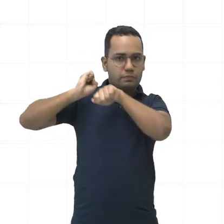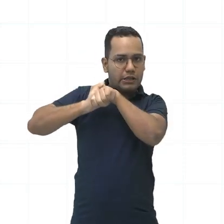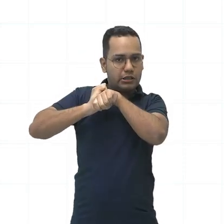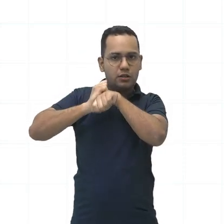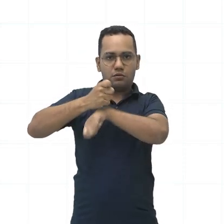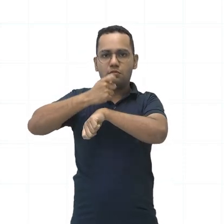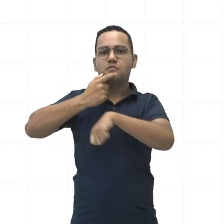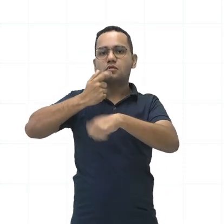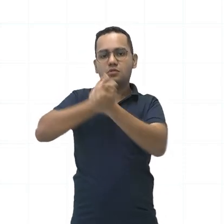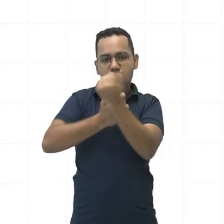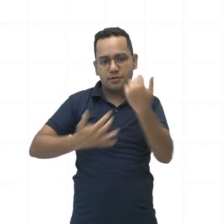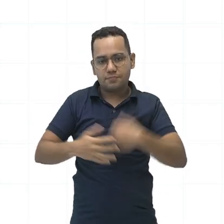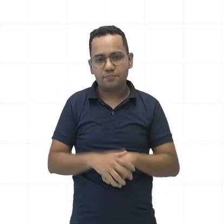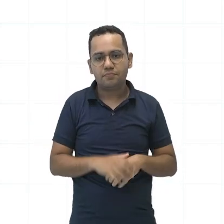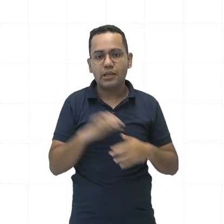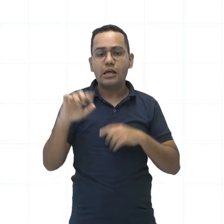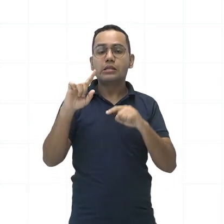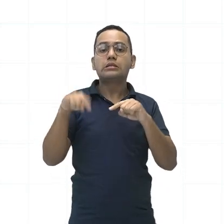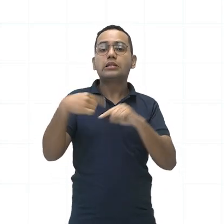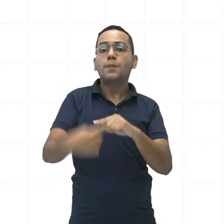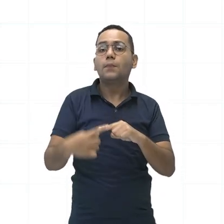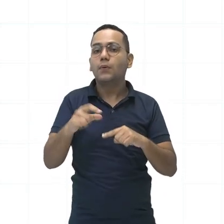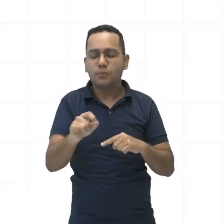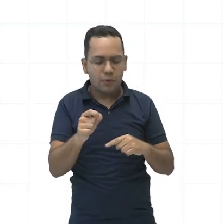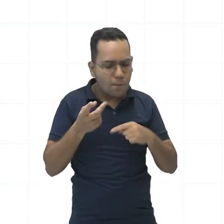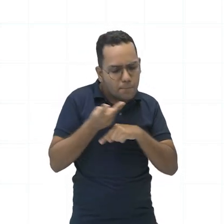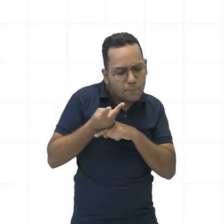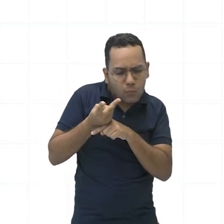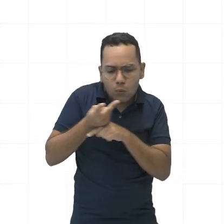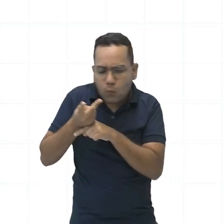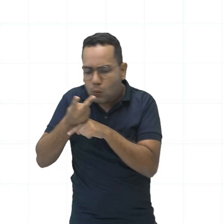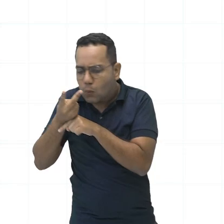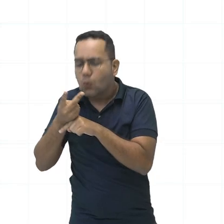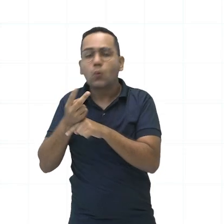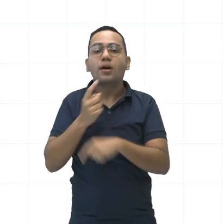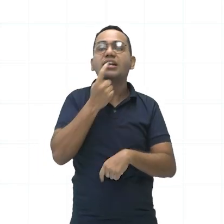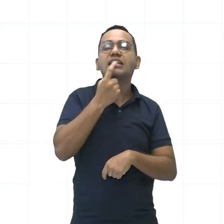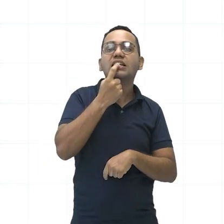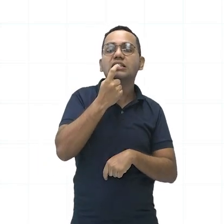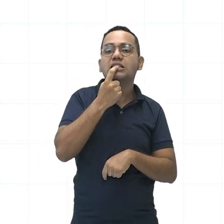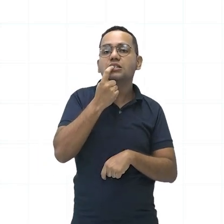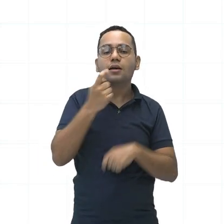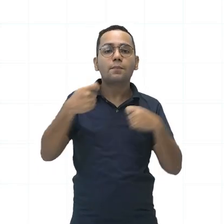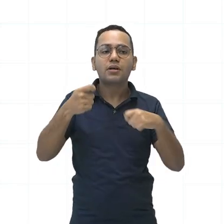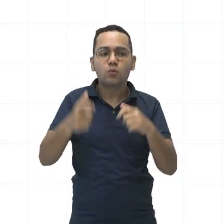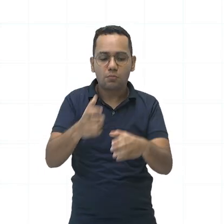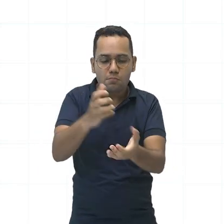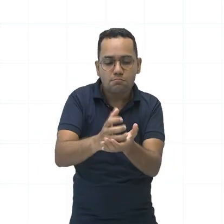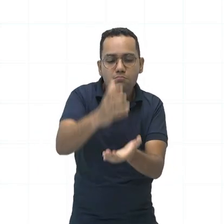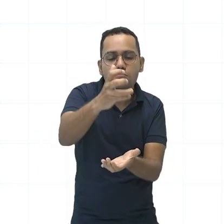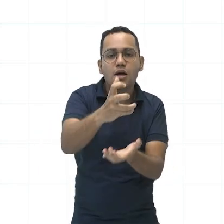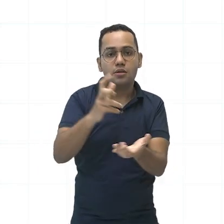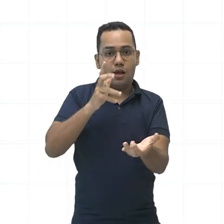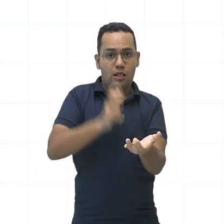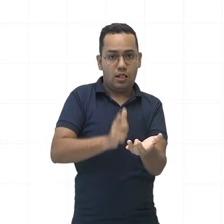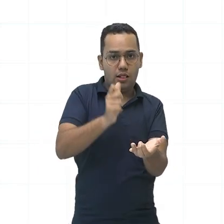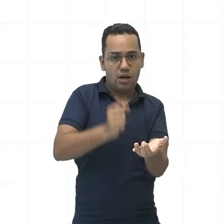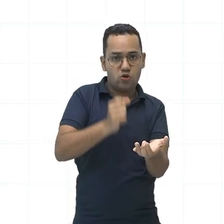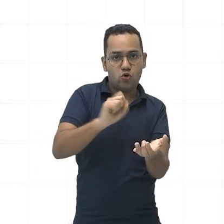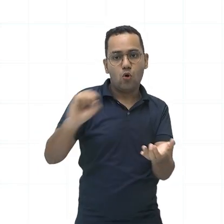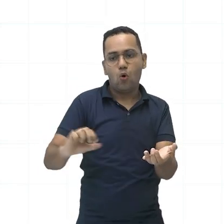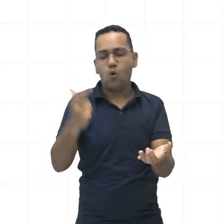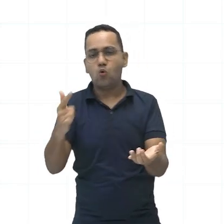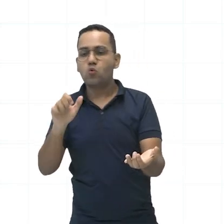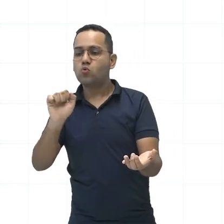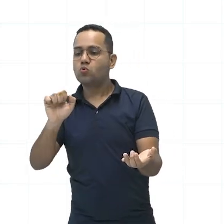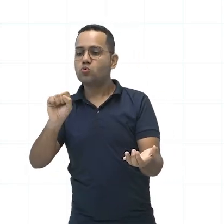localizar o dente e vai colocar esse dente em um copo de leite ou soro fisiológico, pois esses líquidos são